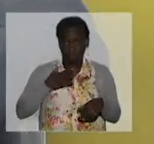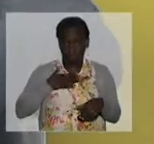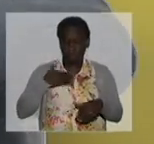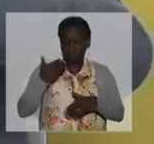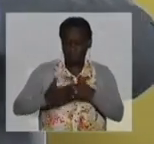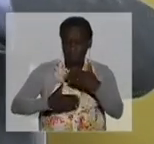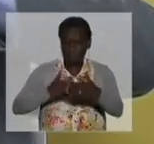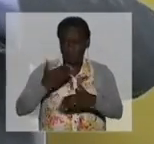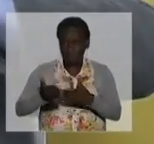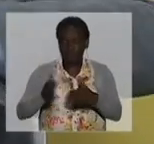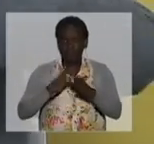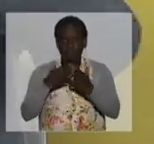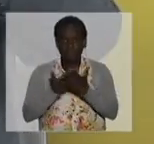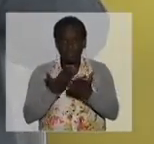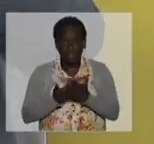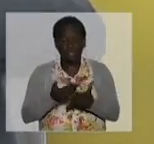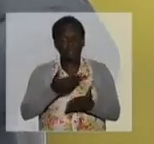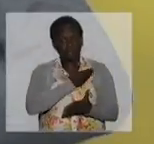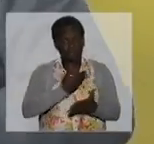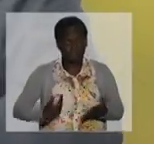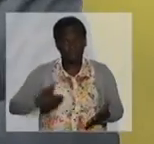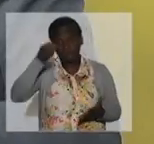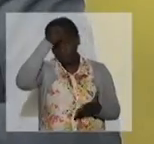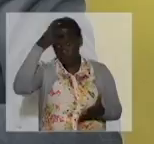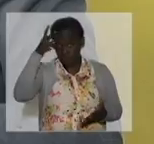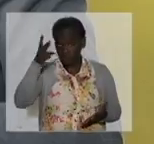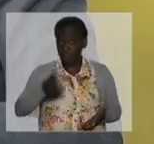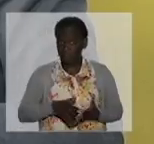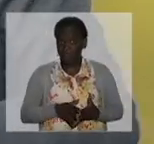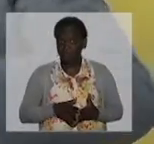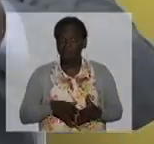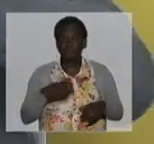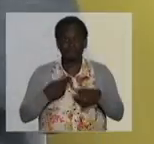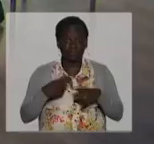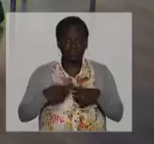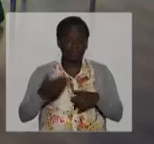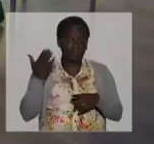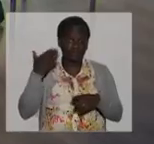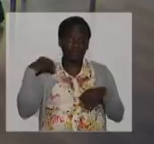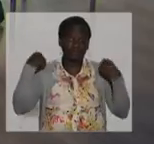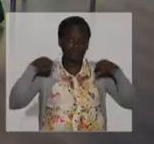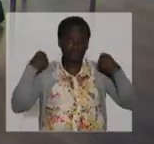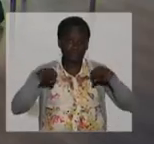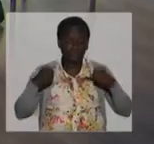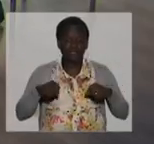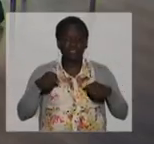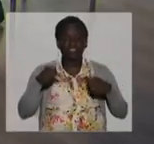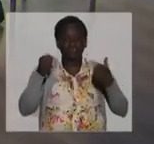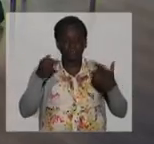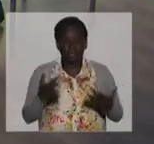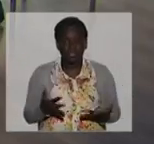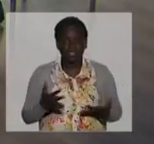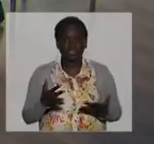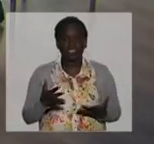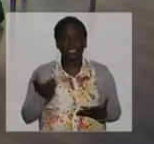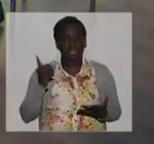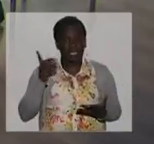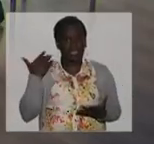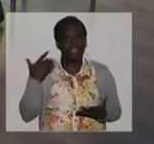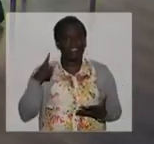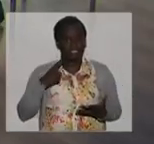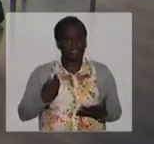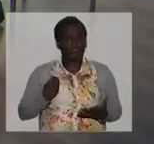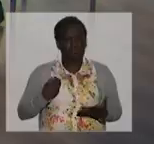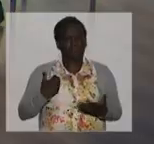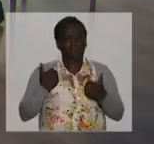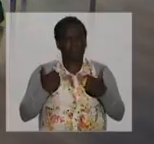minha vida, nas escolas públicas. Porque a educação física, tem que dizer isso, já foi mais